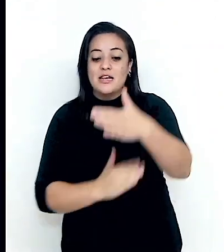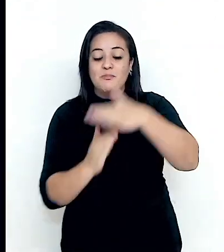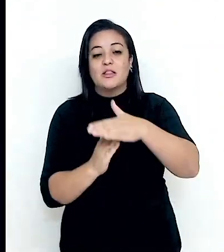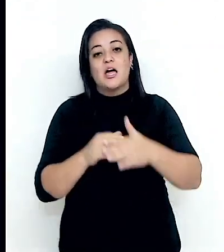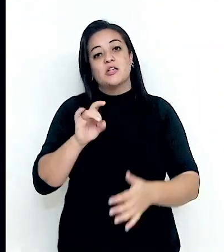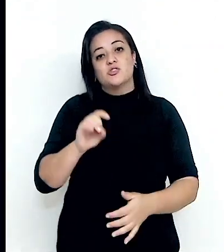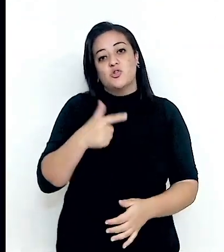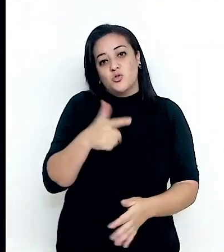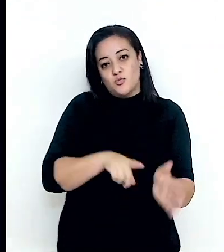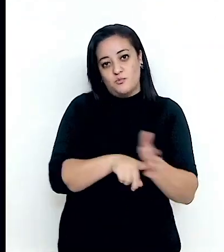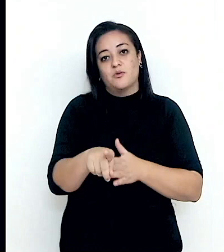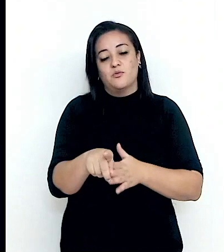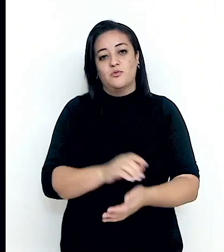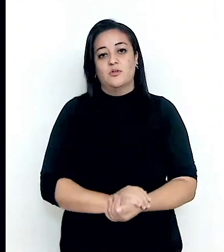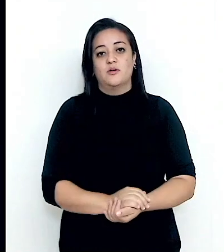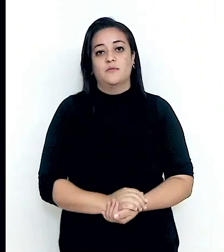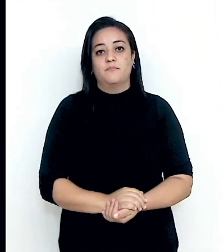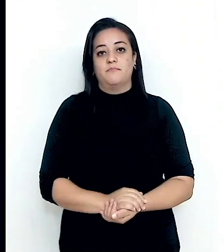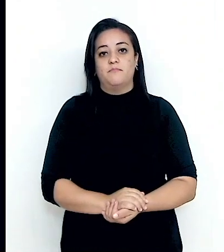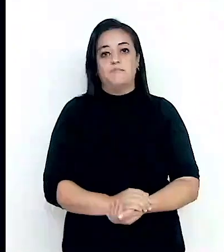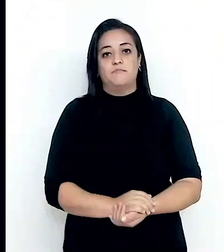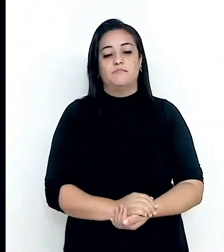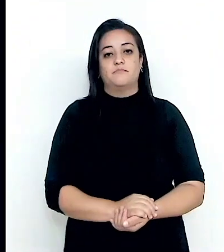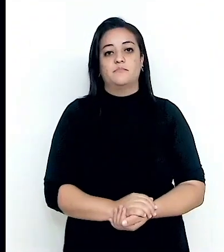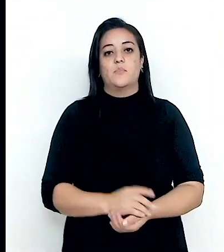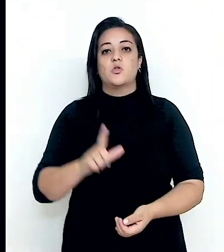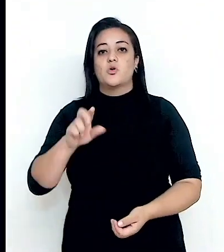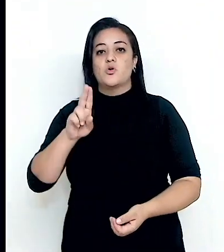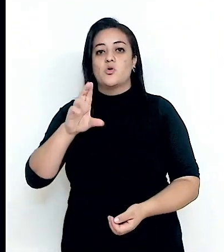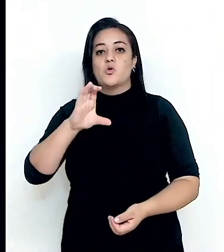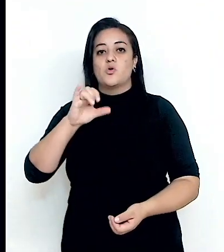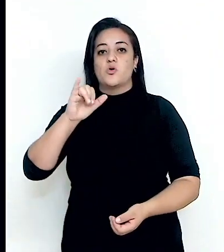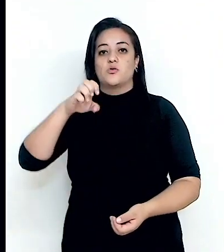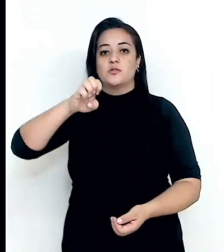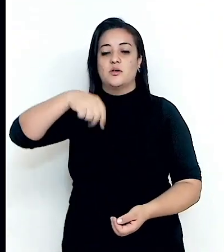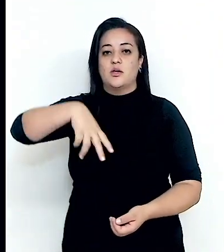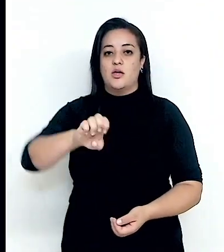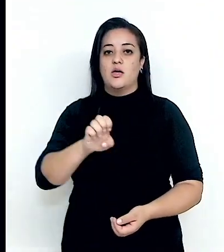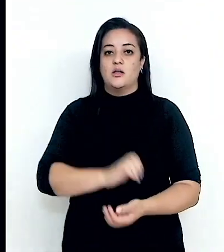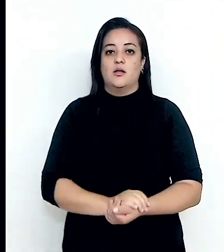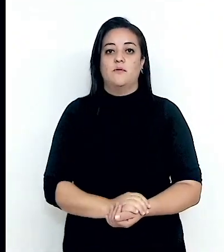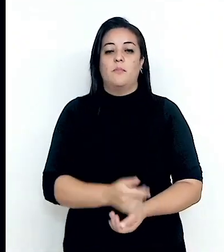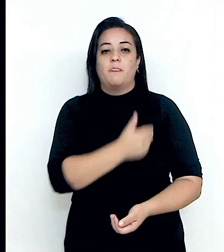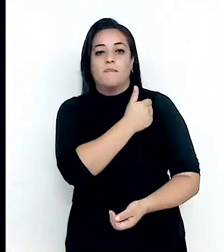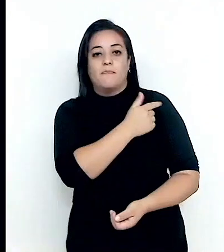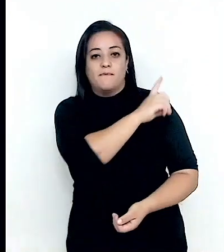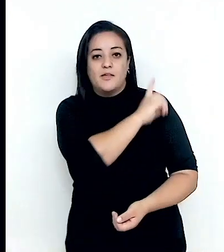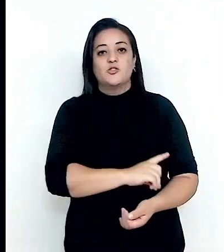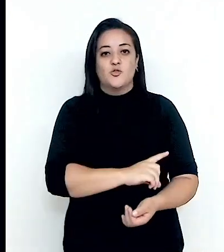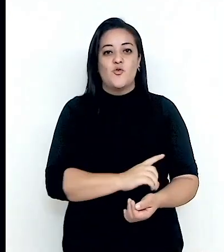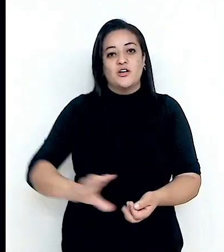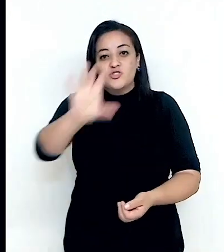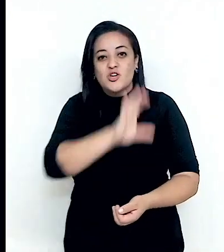apenas. E a seguinte é de Luciene Araújo, gerente da área de responsabilidade social e empresarial da